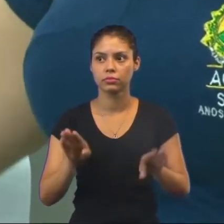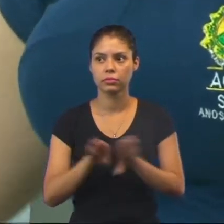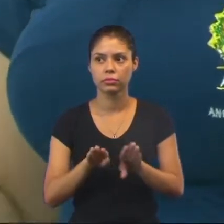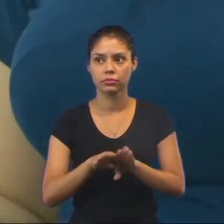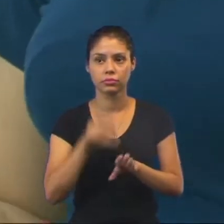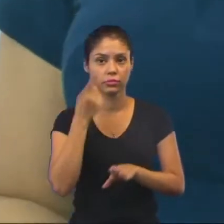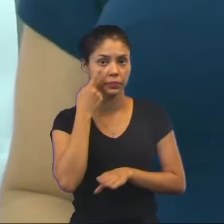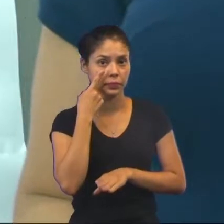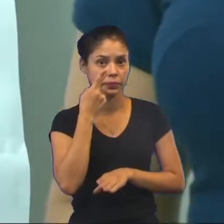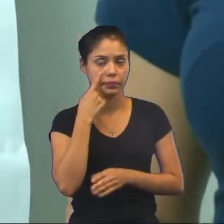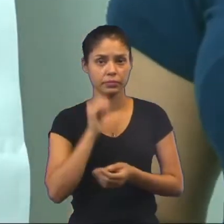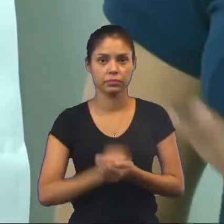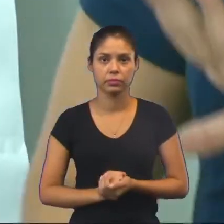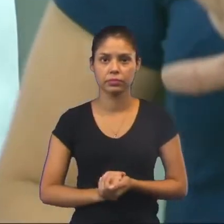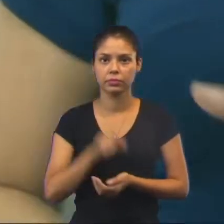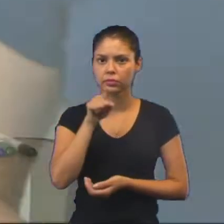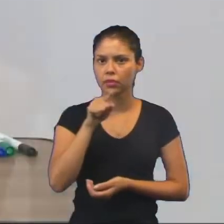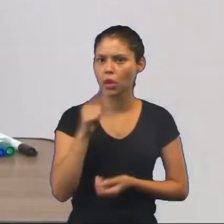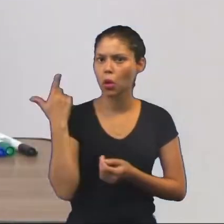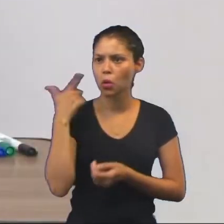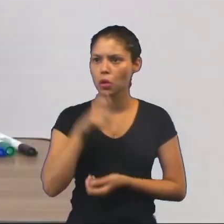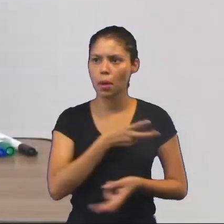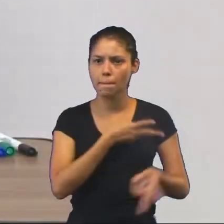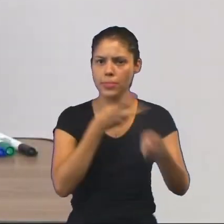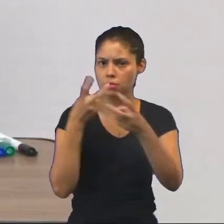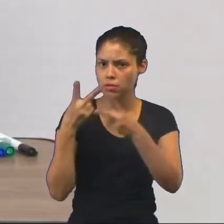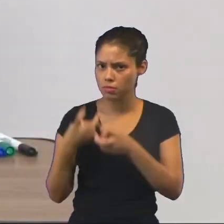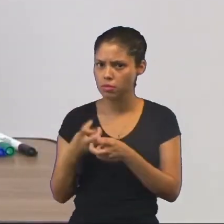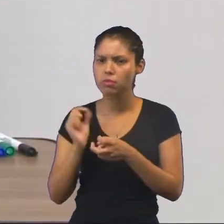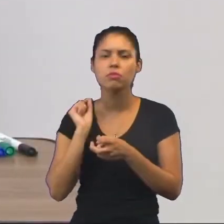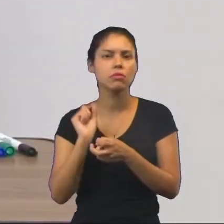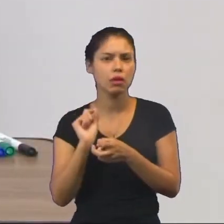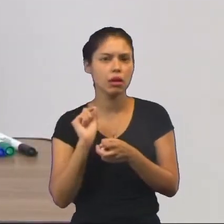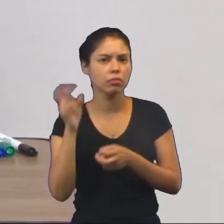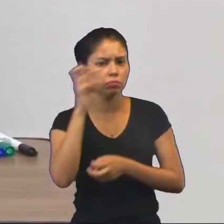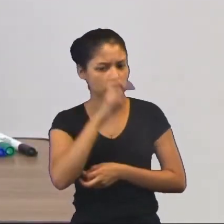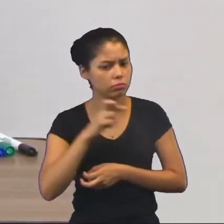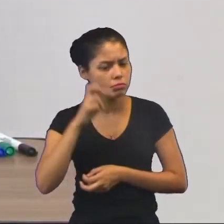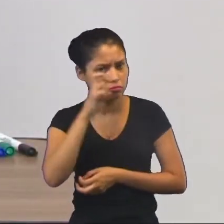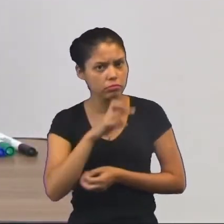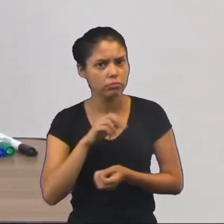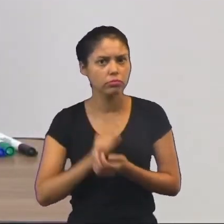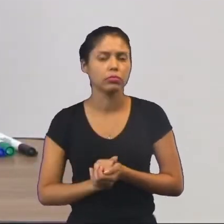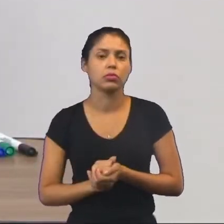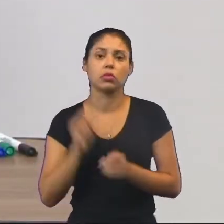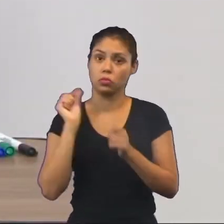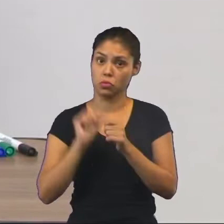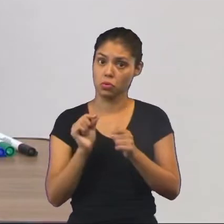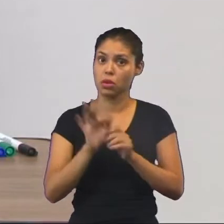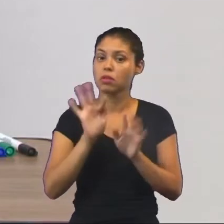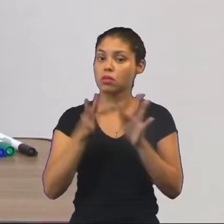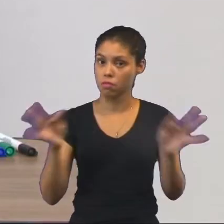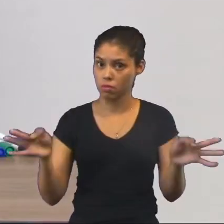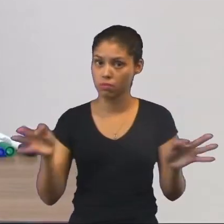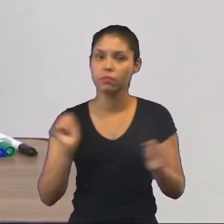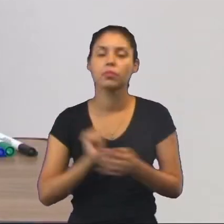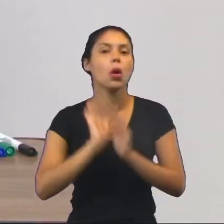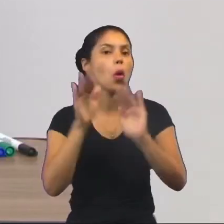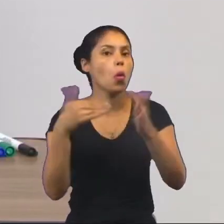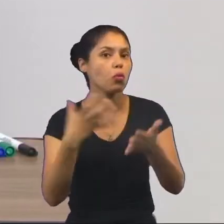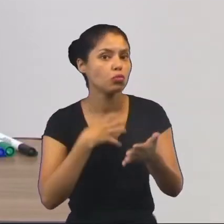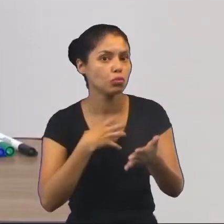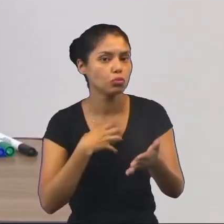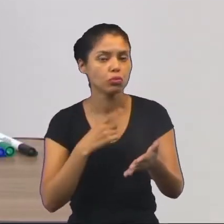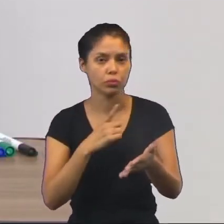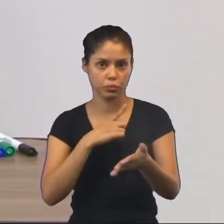interrogação, certo? E aqui nós conseguimos verificar, se analisarmos o efeito dessa frase, qual sentido